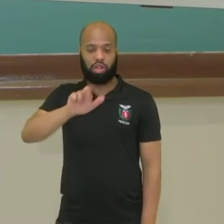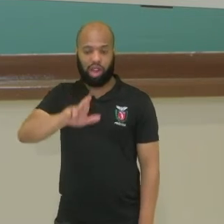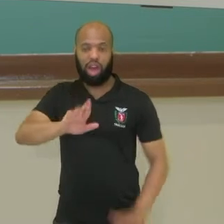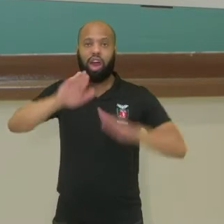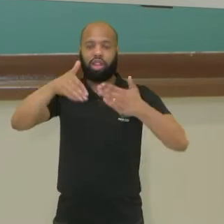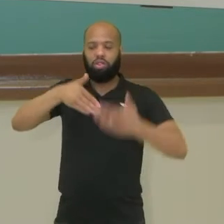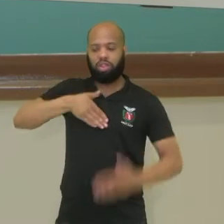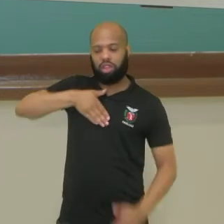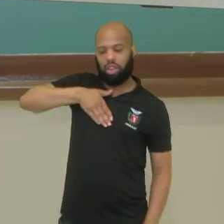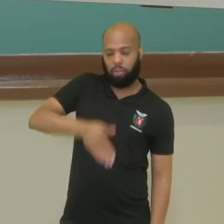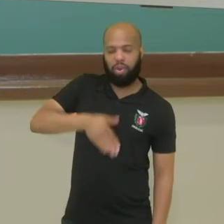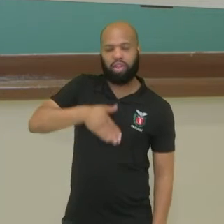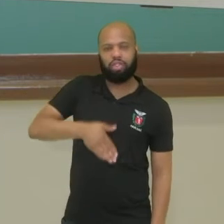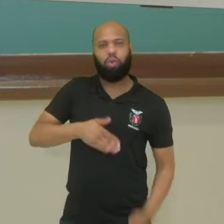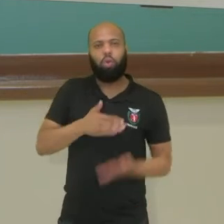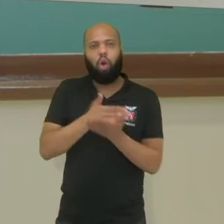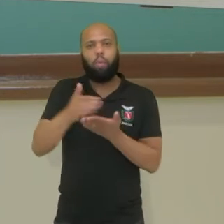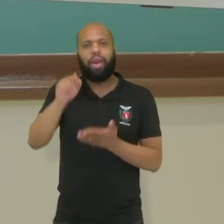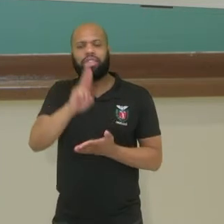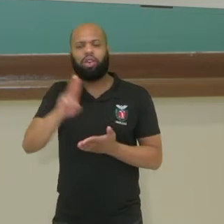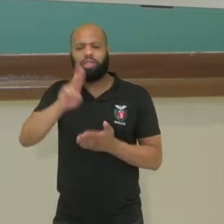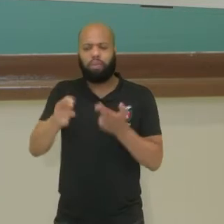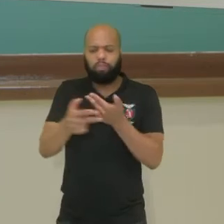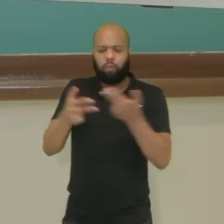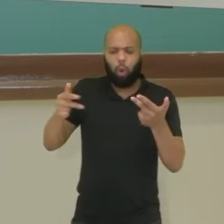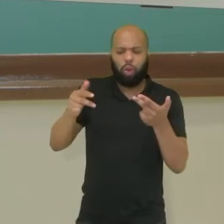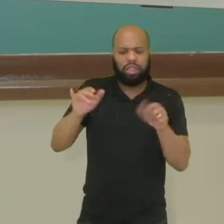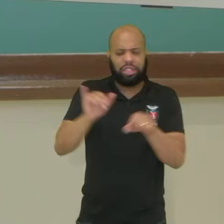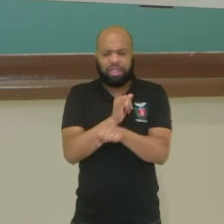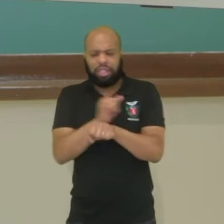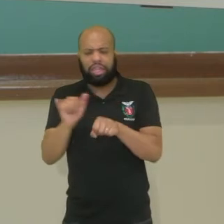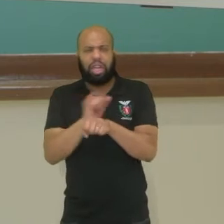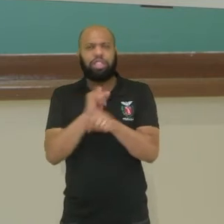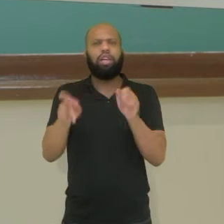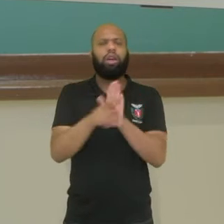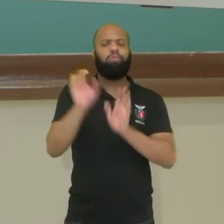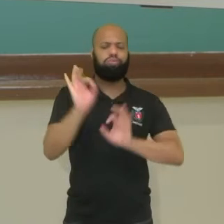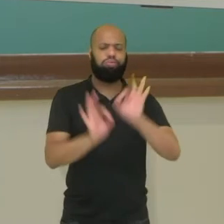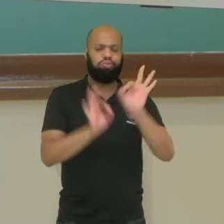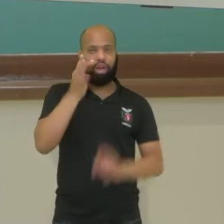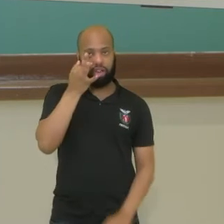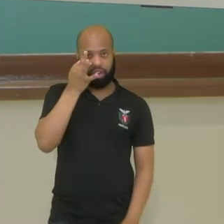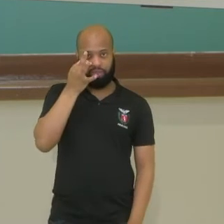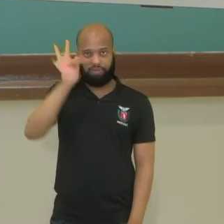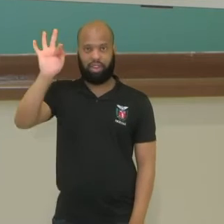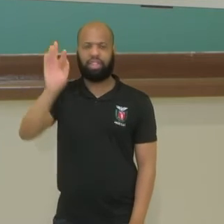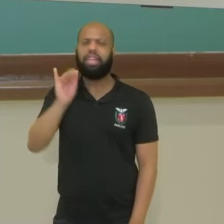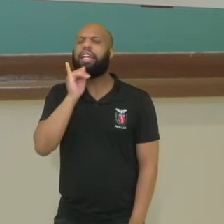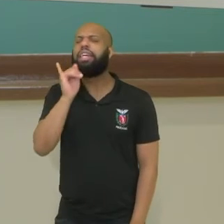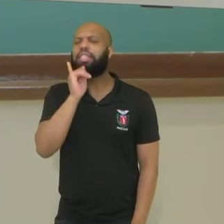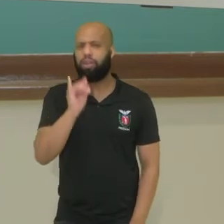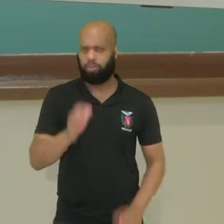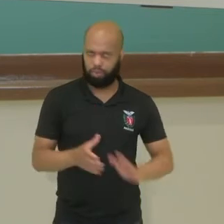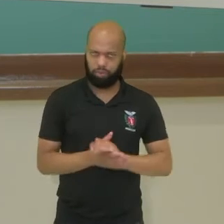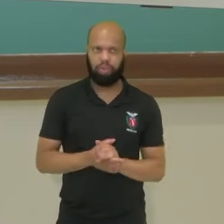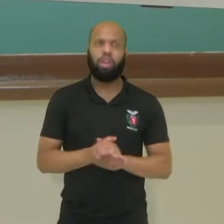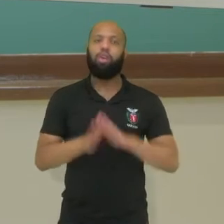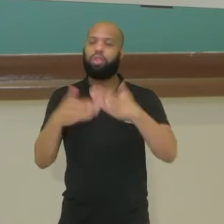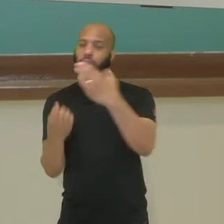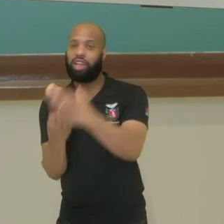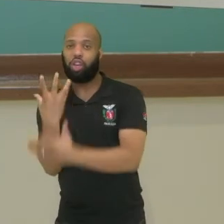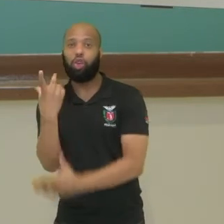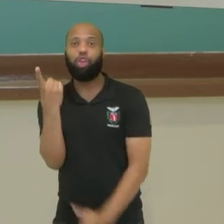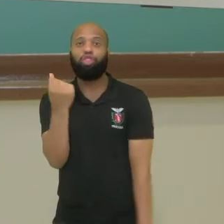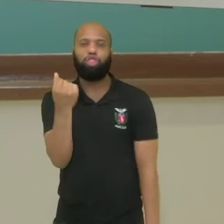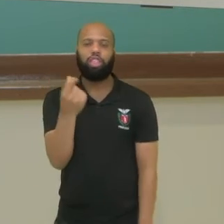adotar medidas para organizar a França. Podemos citar como essas medidas, né, ditas aí anteriormente, a criação de uma